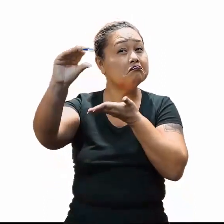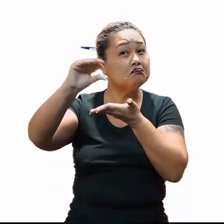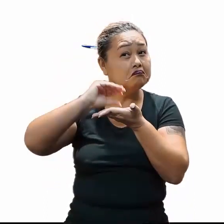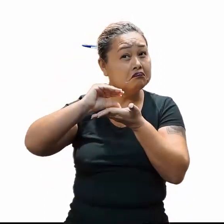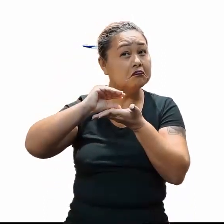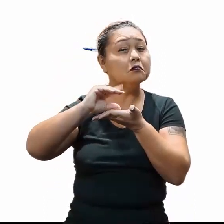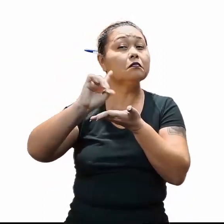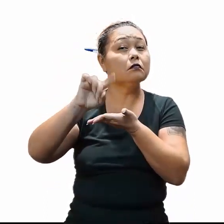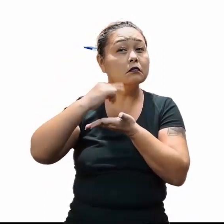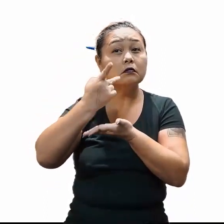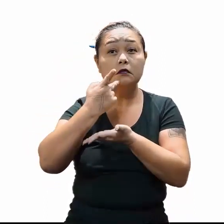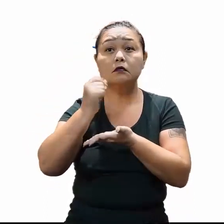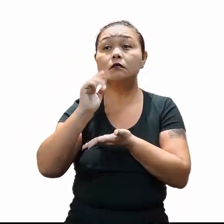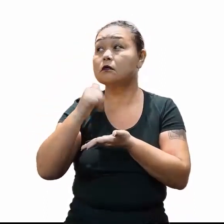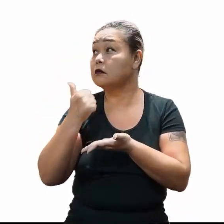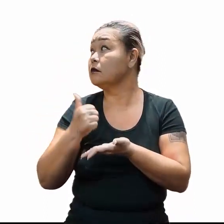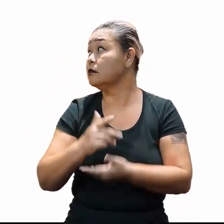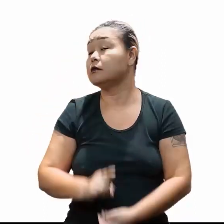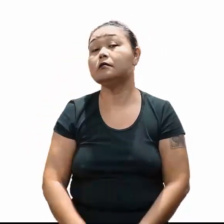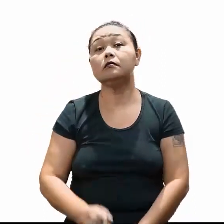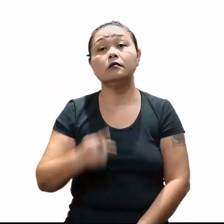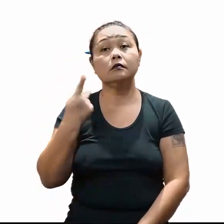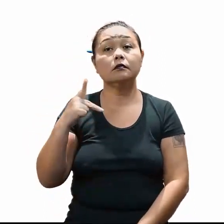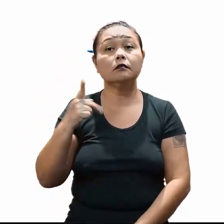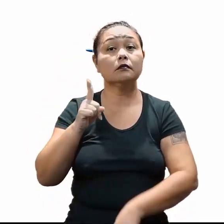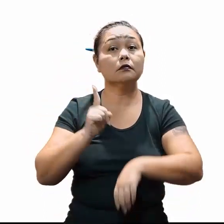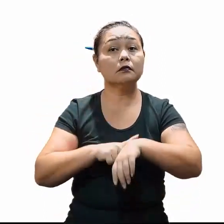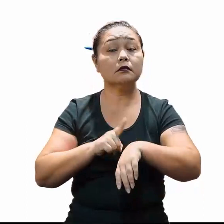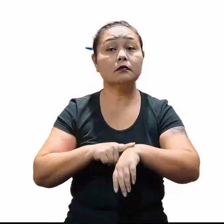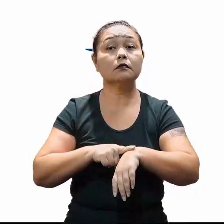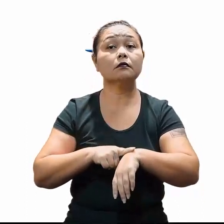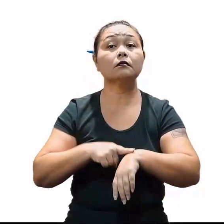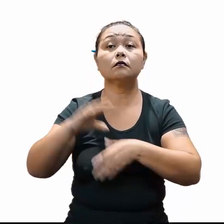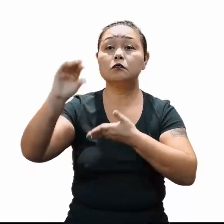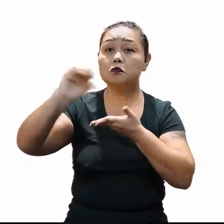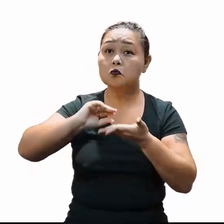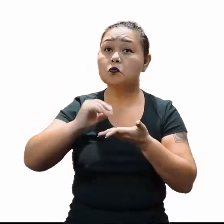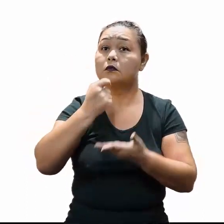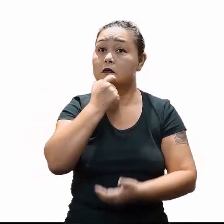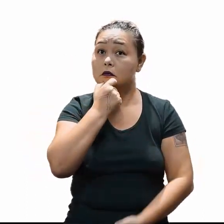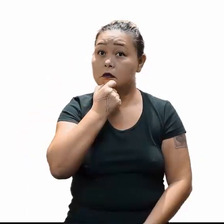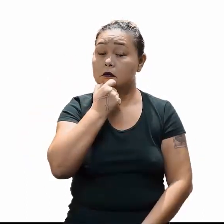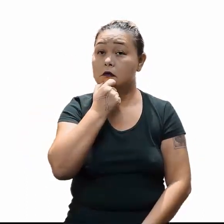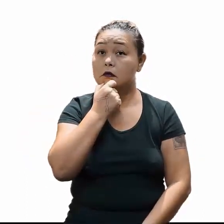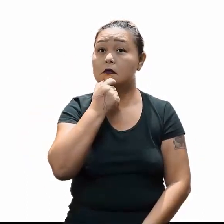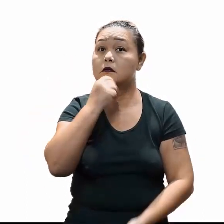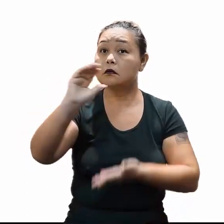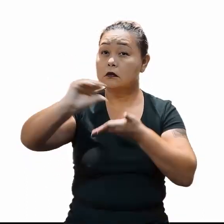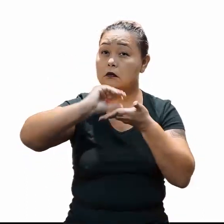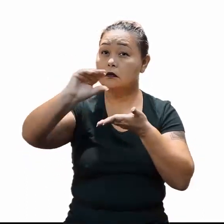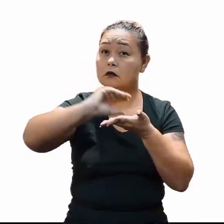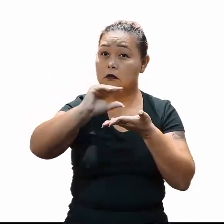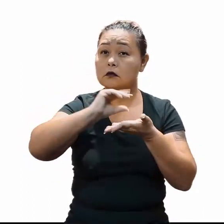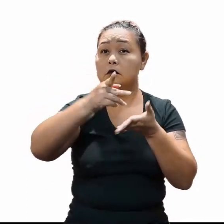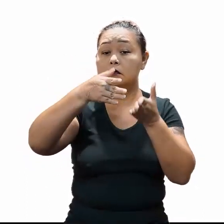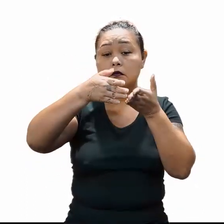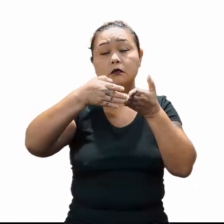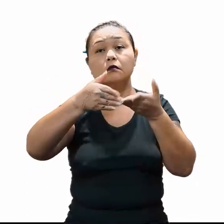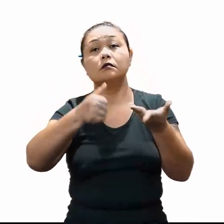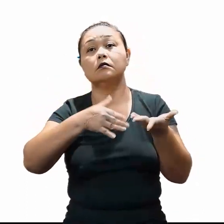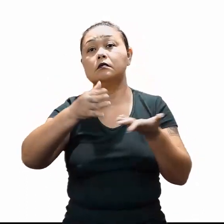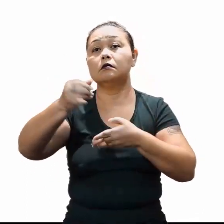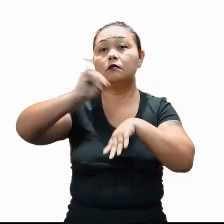aí que nós estamos falando desse momento. É esse capital inglês que vai estar financiando esses portos em